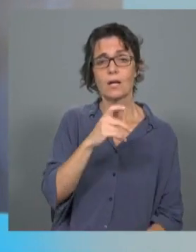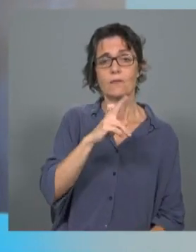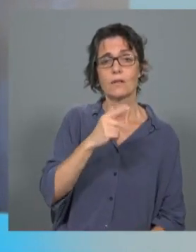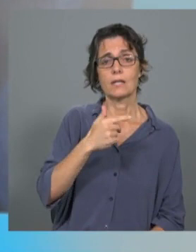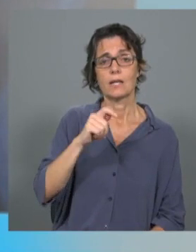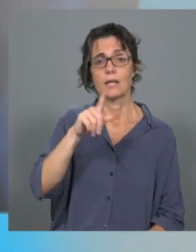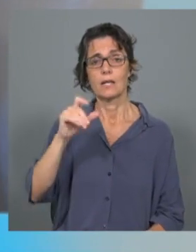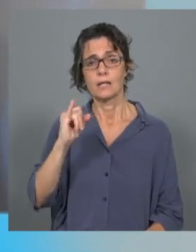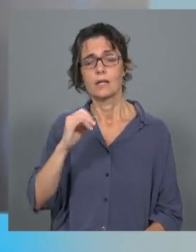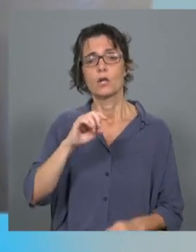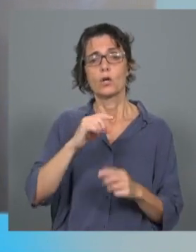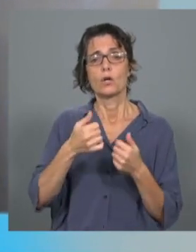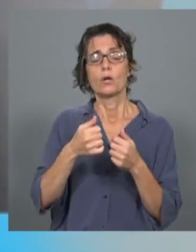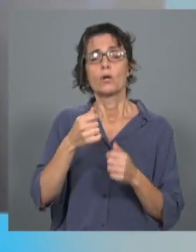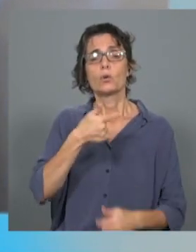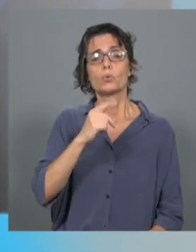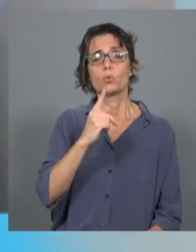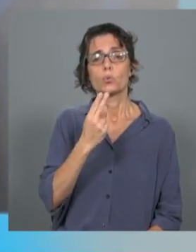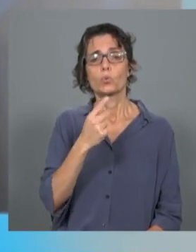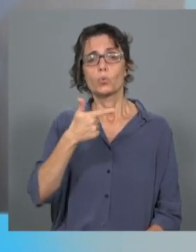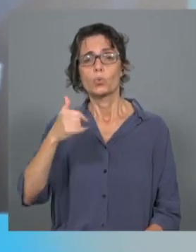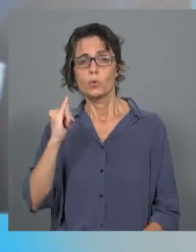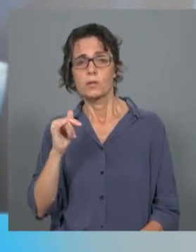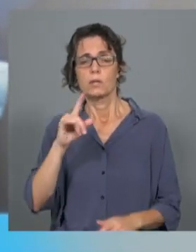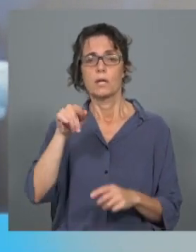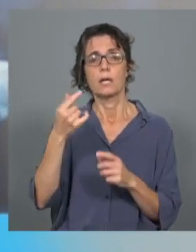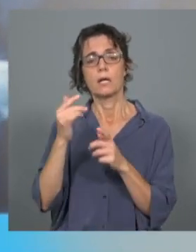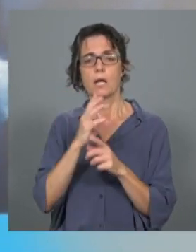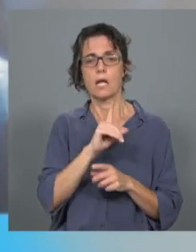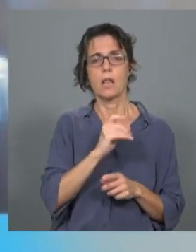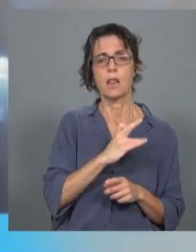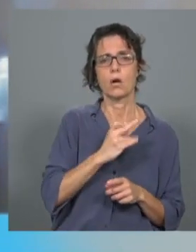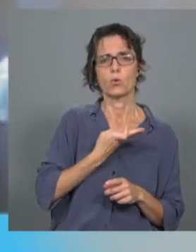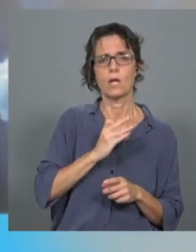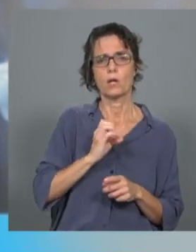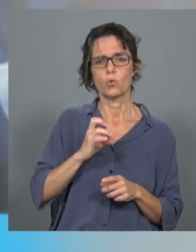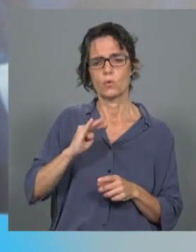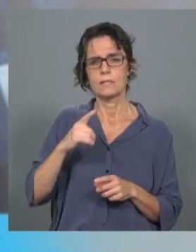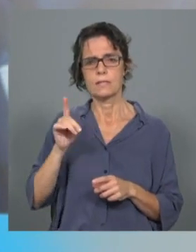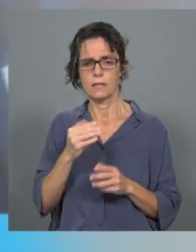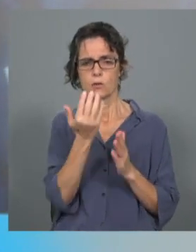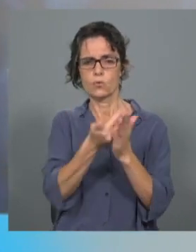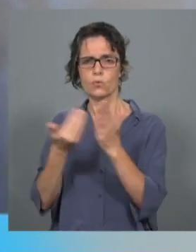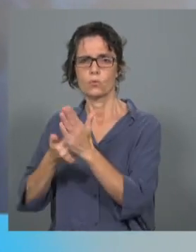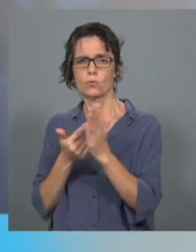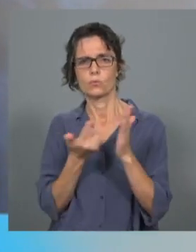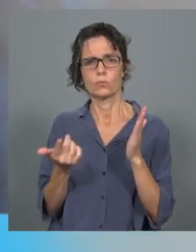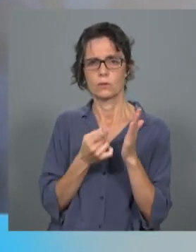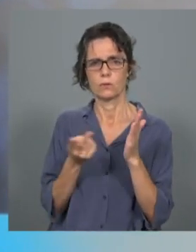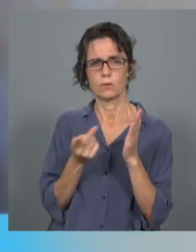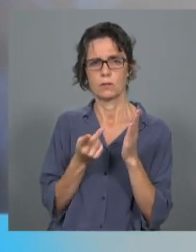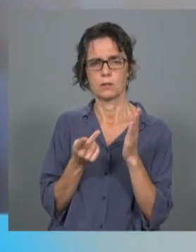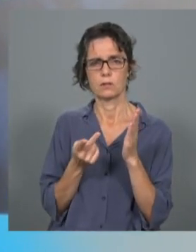Si, é uma pena nós continuarmos a entender, e estou a falar sobretudo a partir das nossas realidades, das nossas comunidades eclesiais, mais